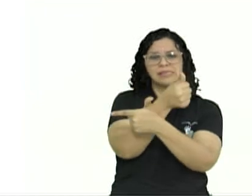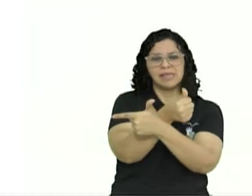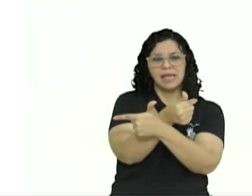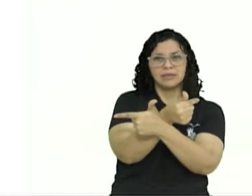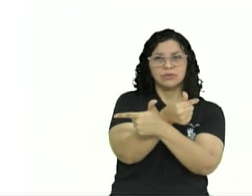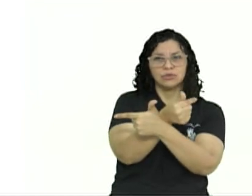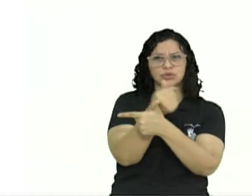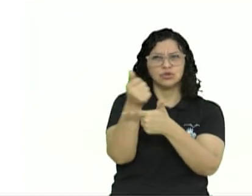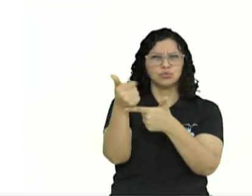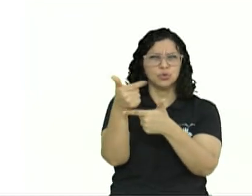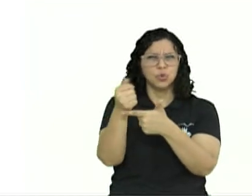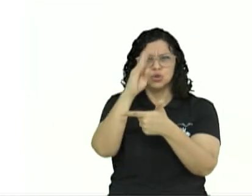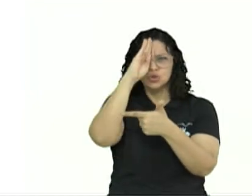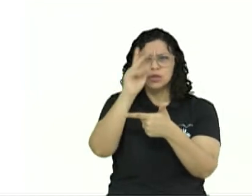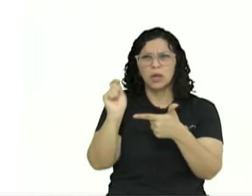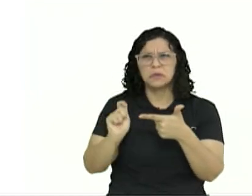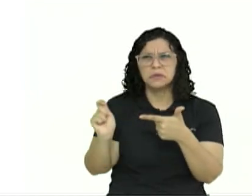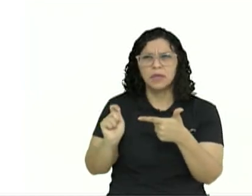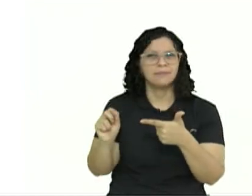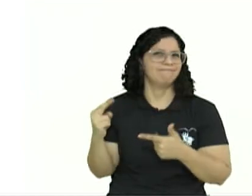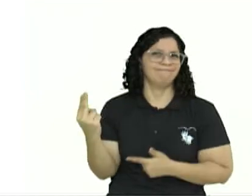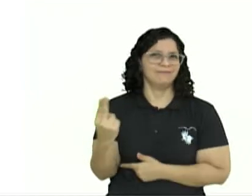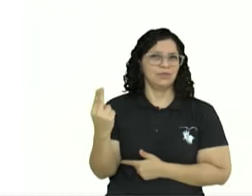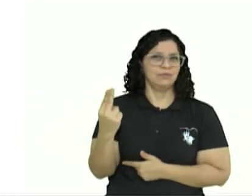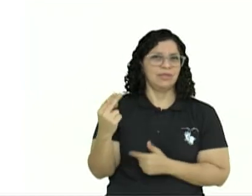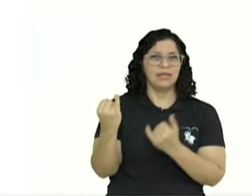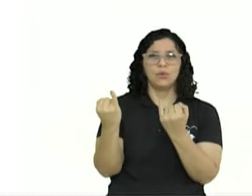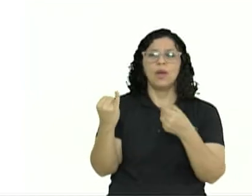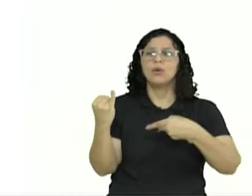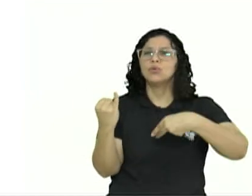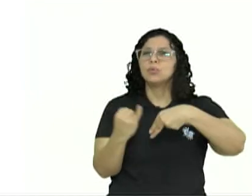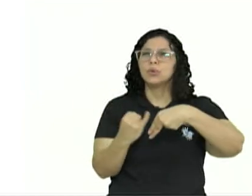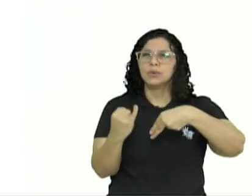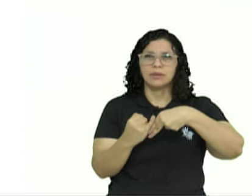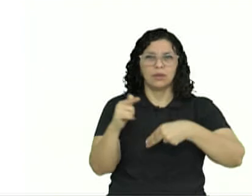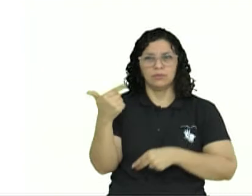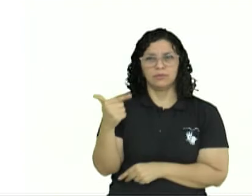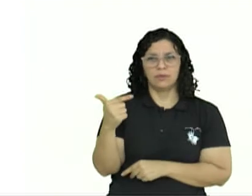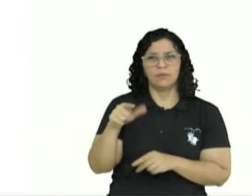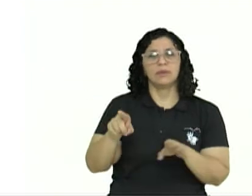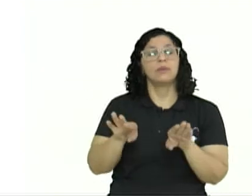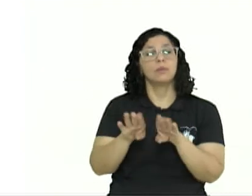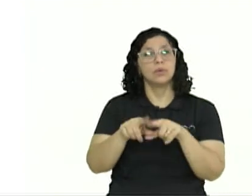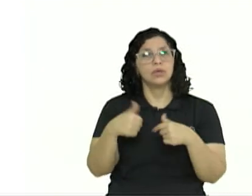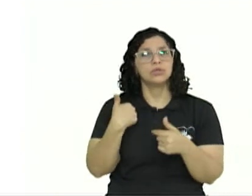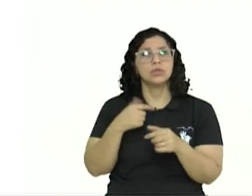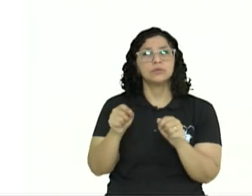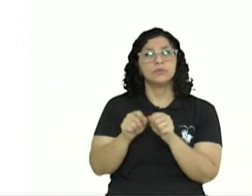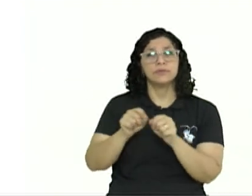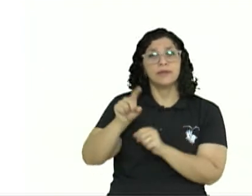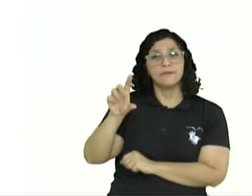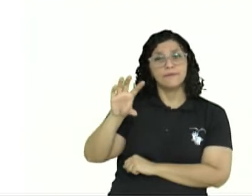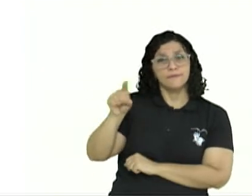consigo dividir por 12, não fica inteiro, né? Eu vou precisar ir para a parte decimal. Então,